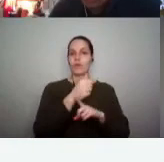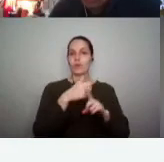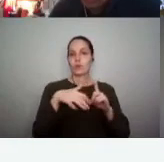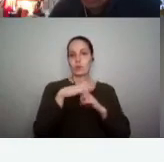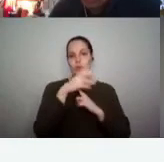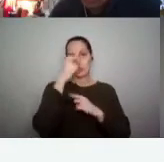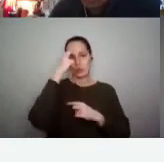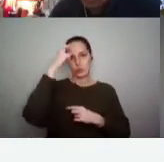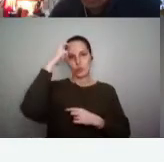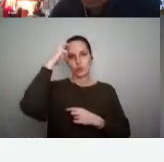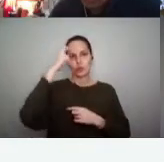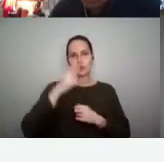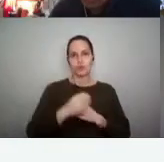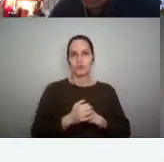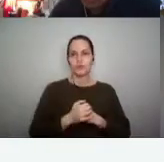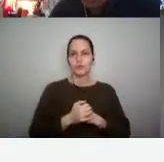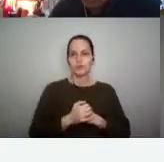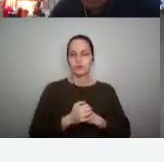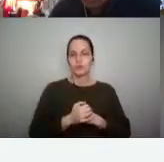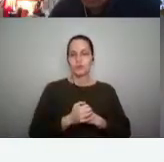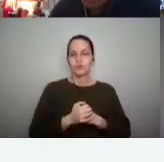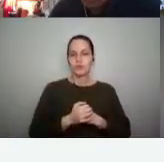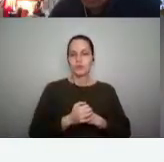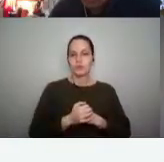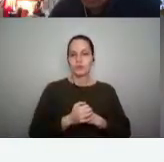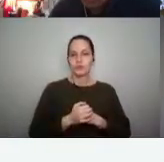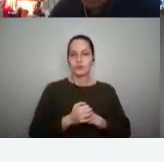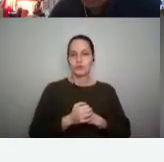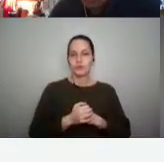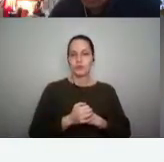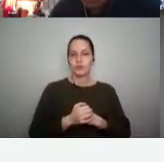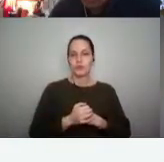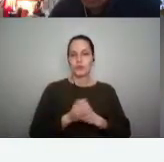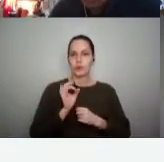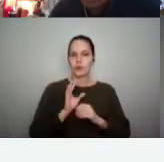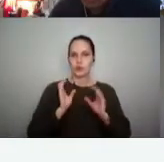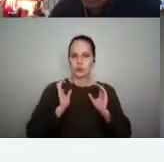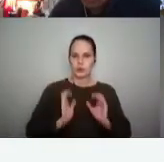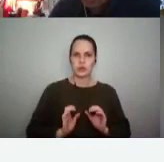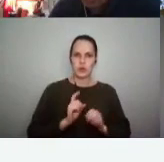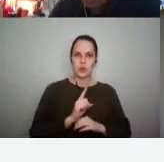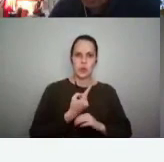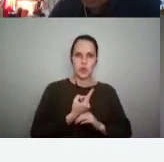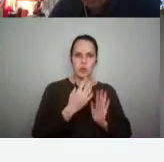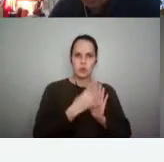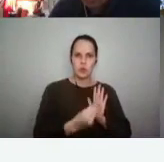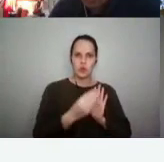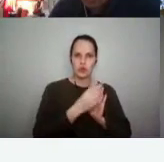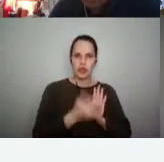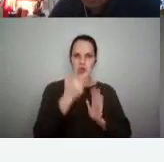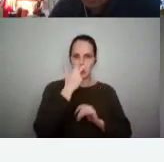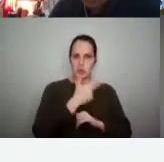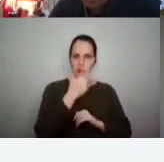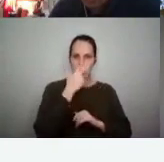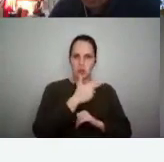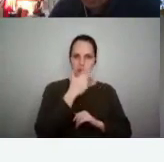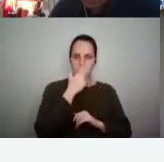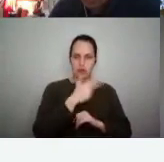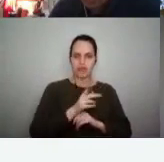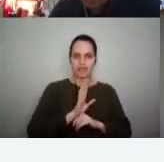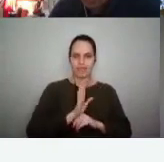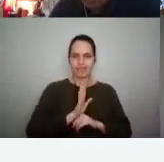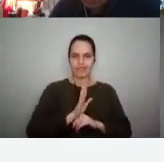sociocultural. Então, sair dos estándares, né? Dos comportamentos únicos, mas favorecer muito mais a